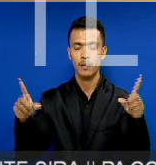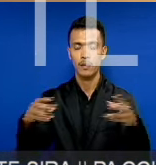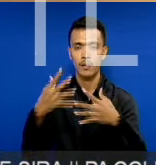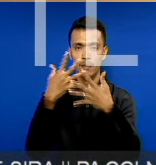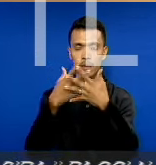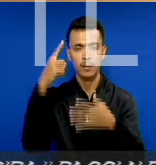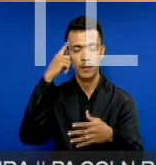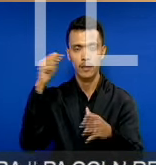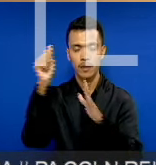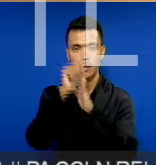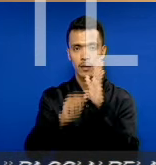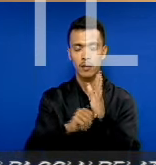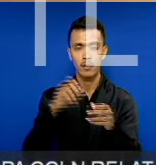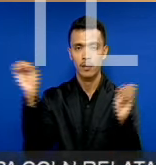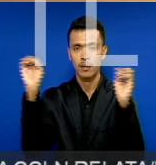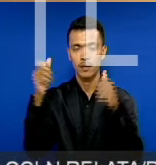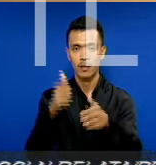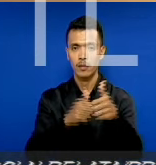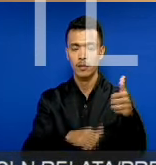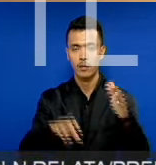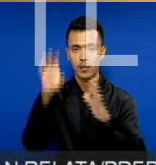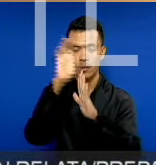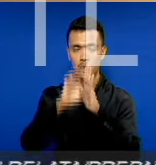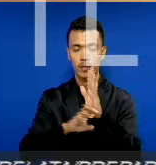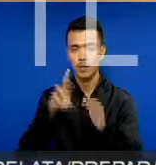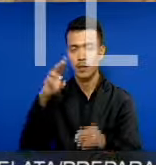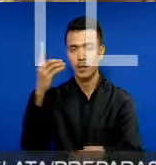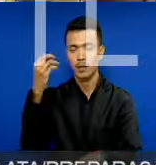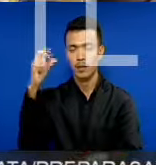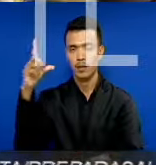lei ne viola Constituição RDTL.